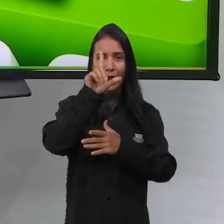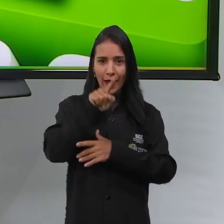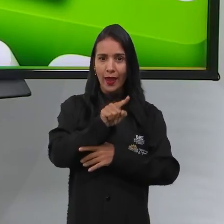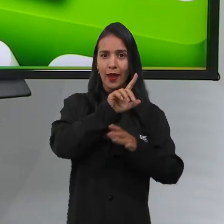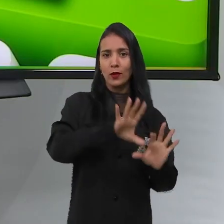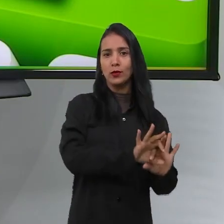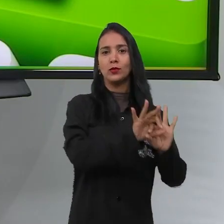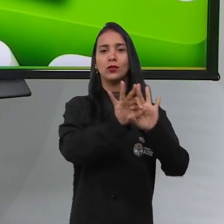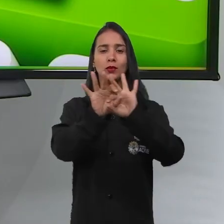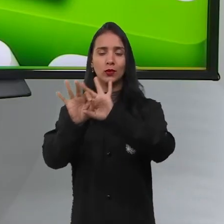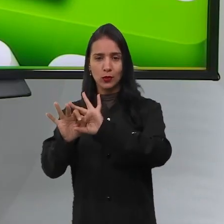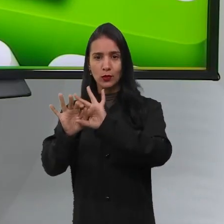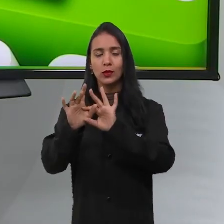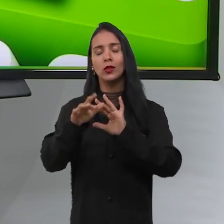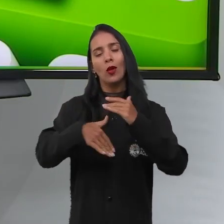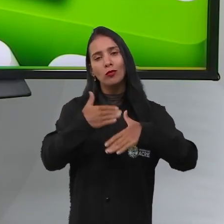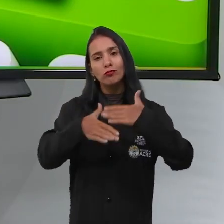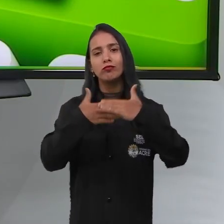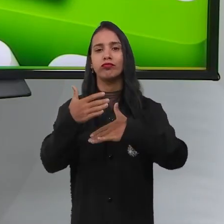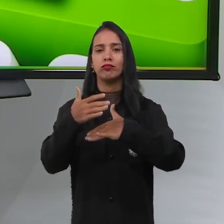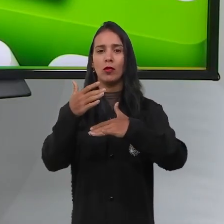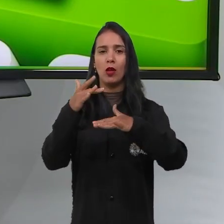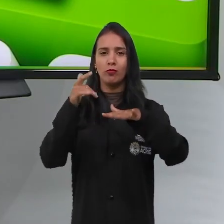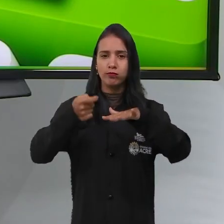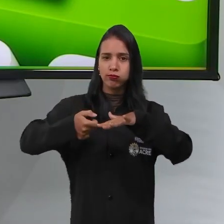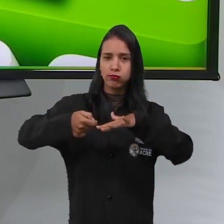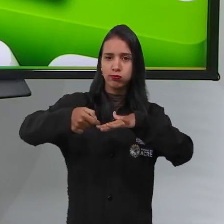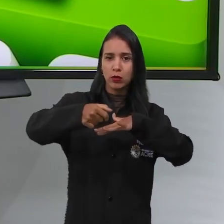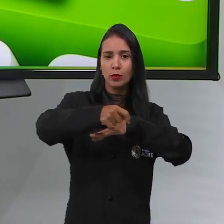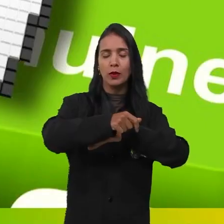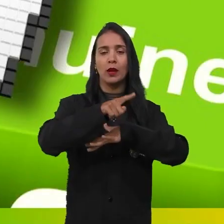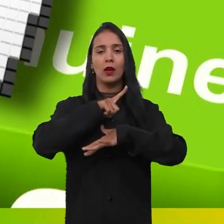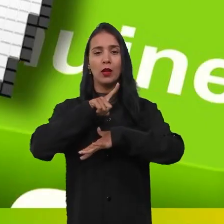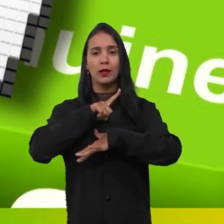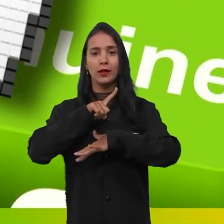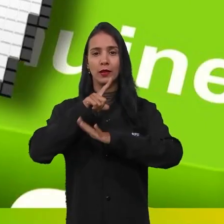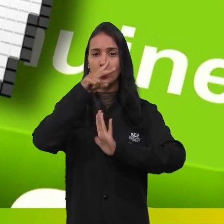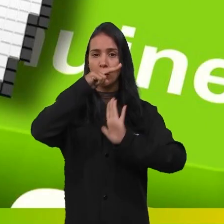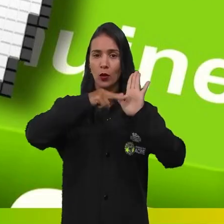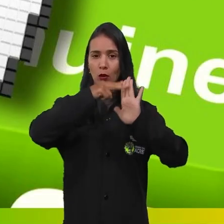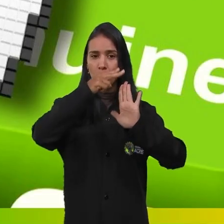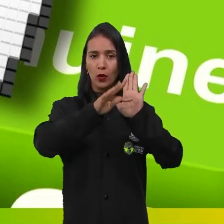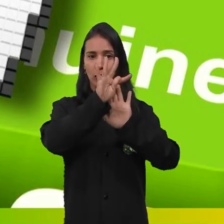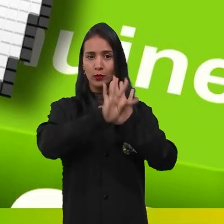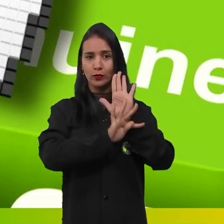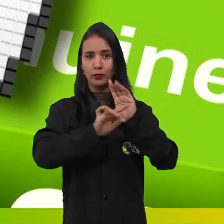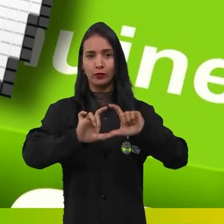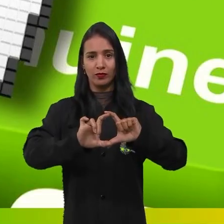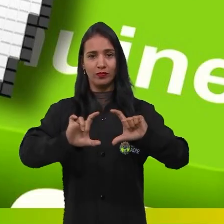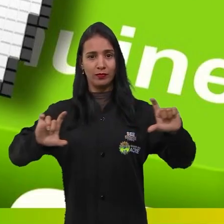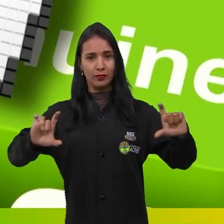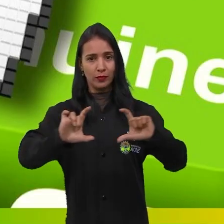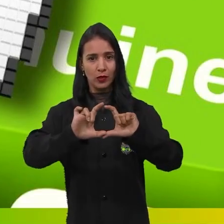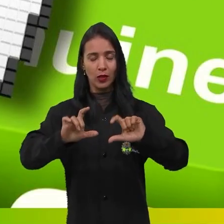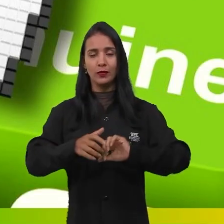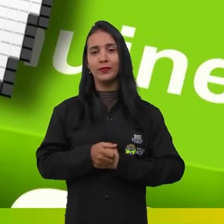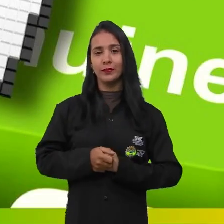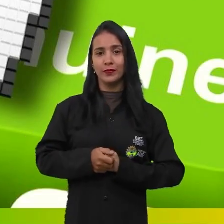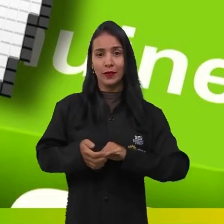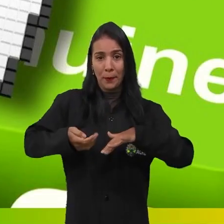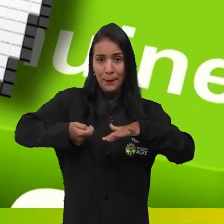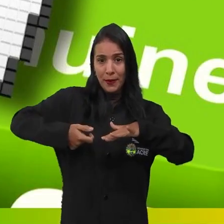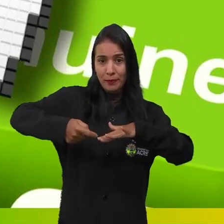que se desenvolvem as fake news. Em seguida, nós temos aí no texto o seguinte, que as fake news